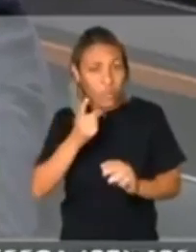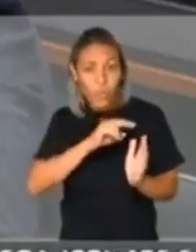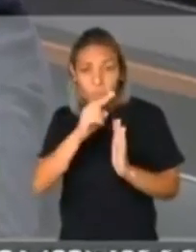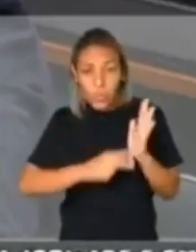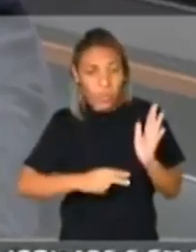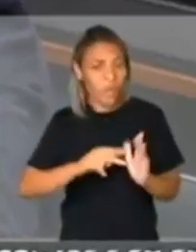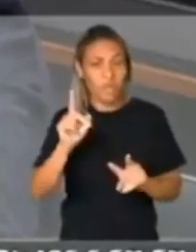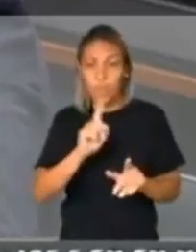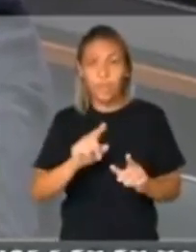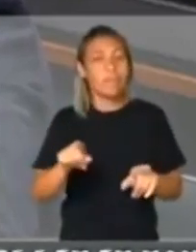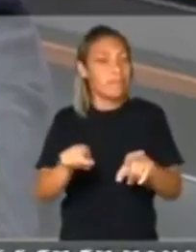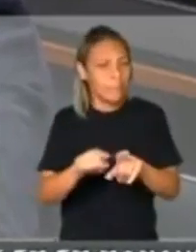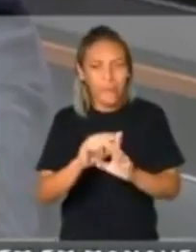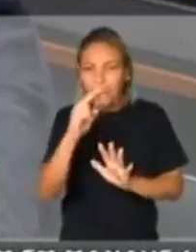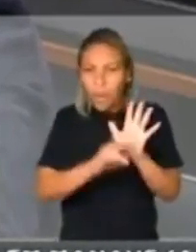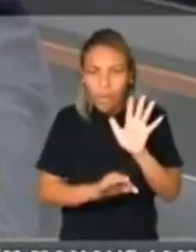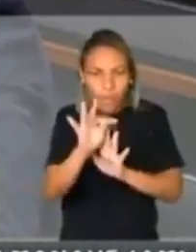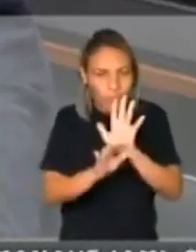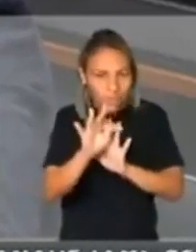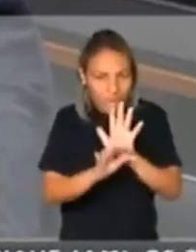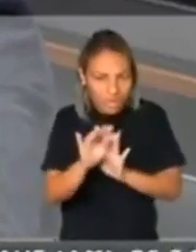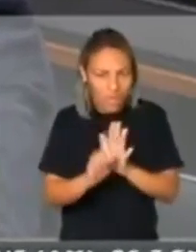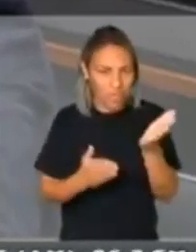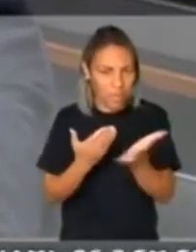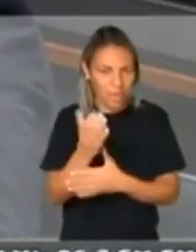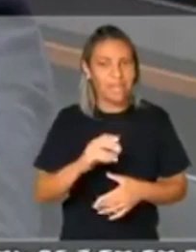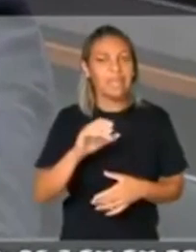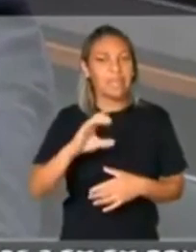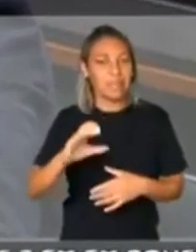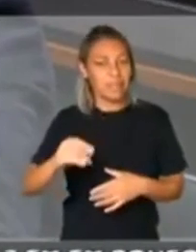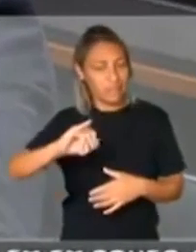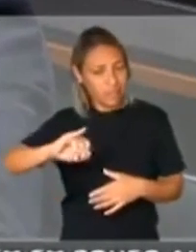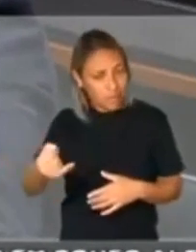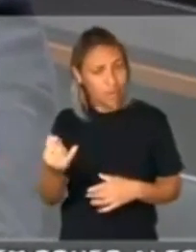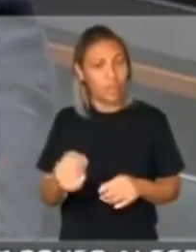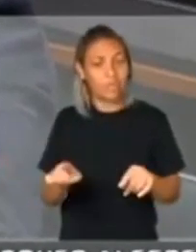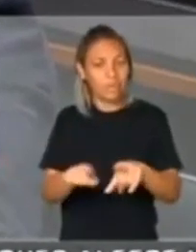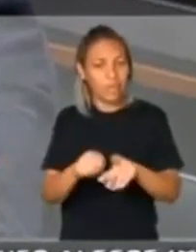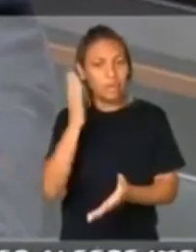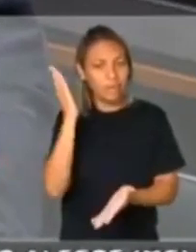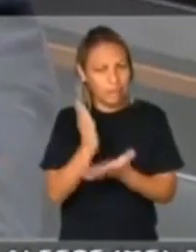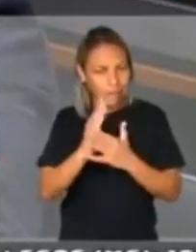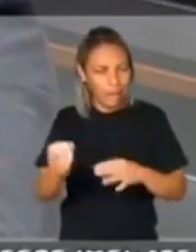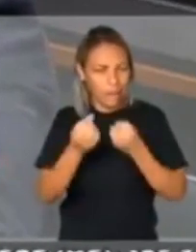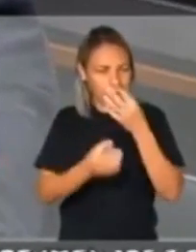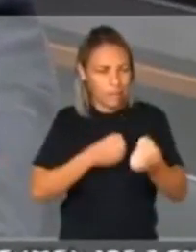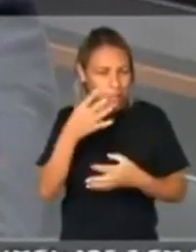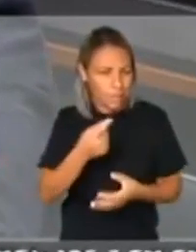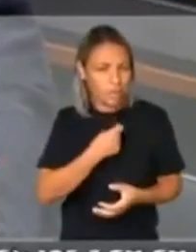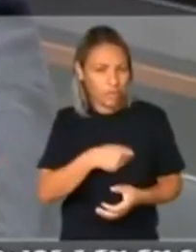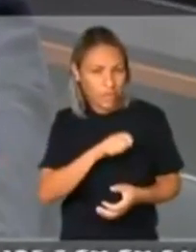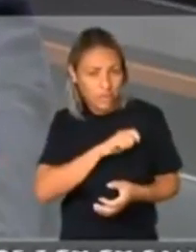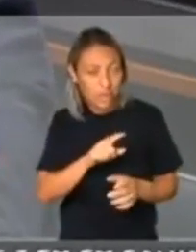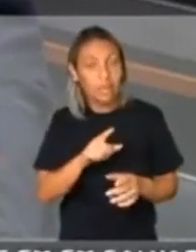reforma previdenciária, também não leu o texto que tramita e foi aprovado na CCJ da reforma tributária, que acaba com essas renúncias fiscais, que